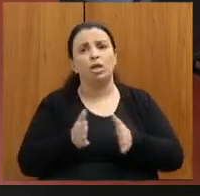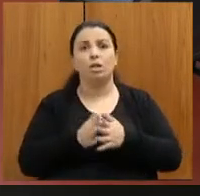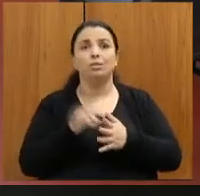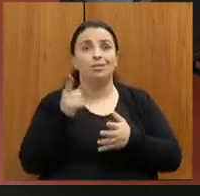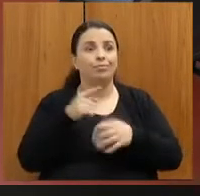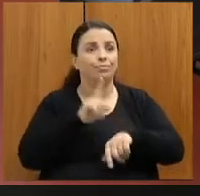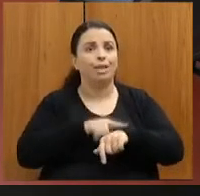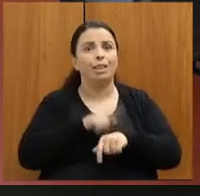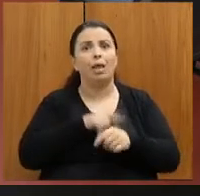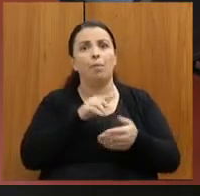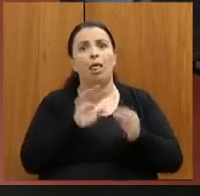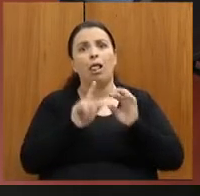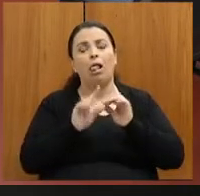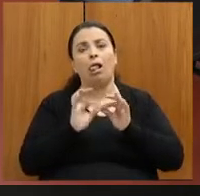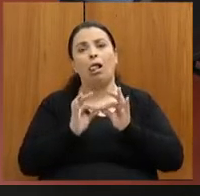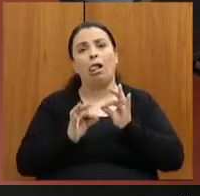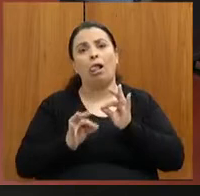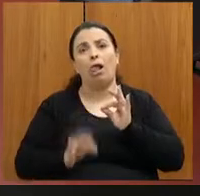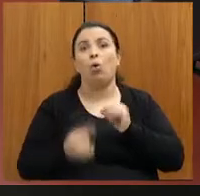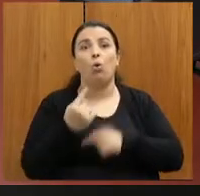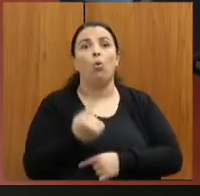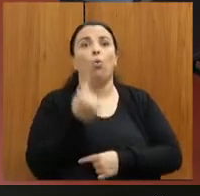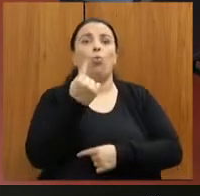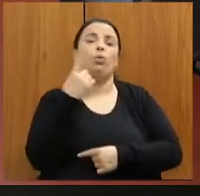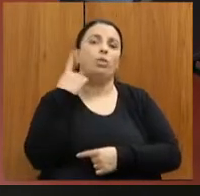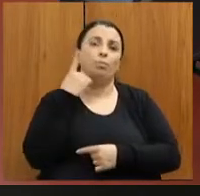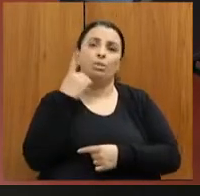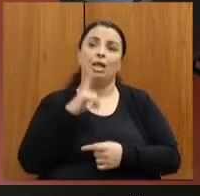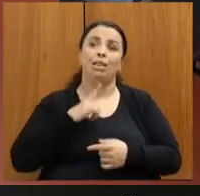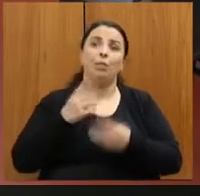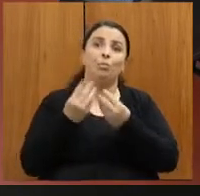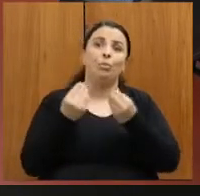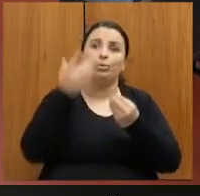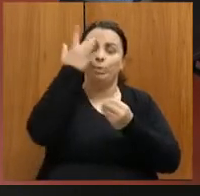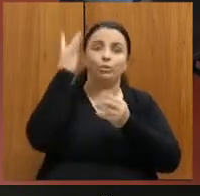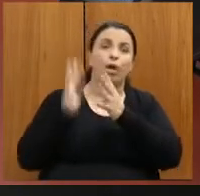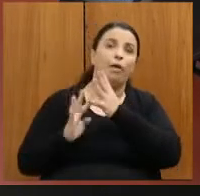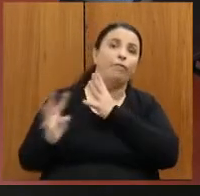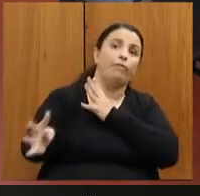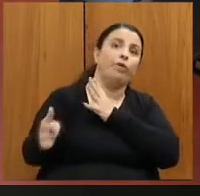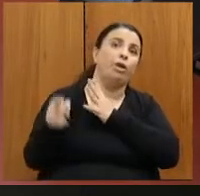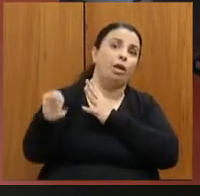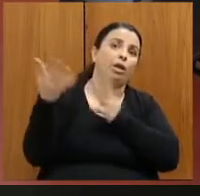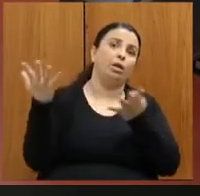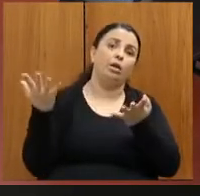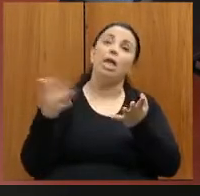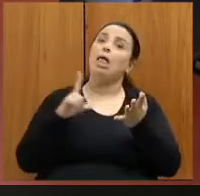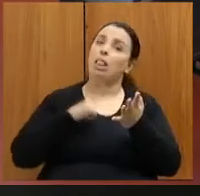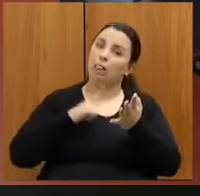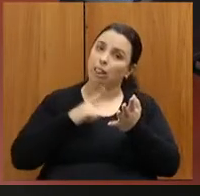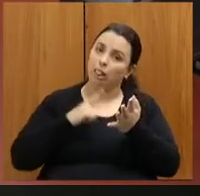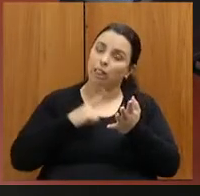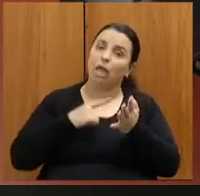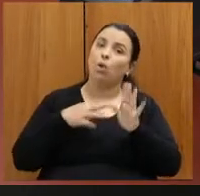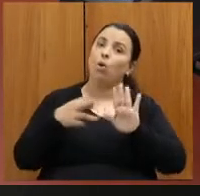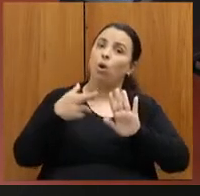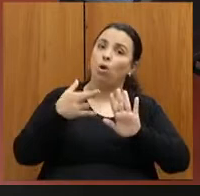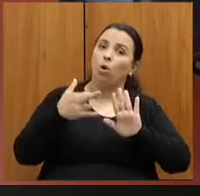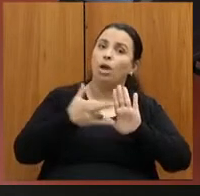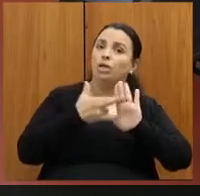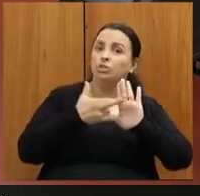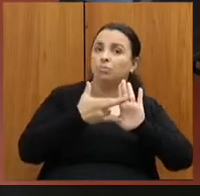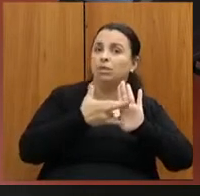prolongado com deputado só e aí nós temos muitos esperando né então tem o regimento interno para isso e